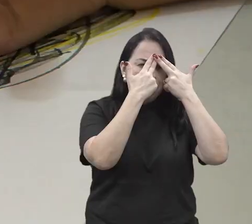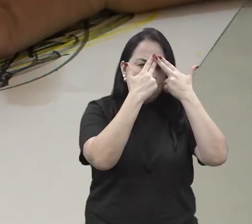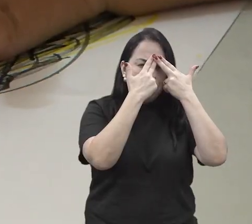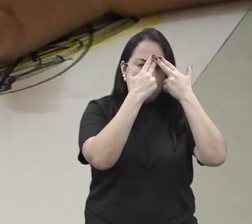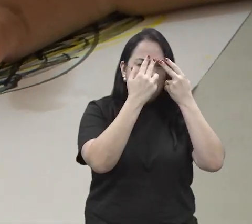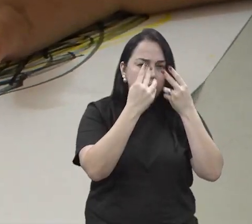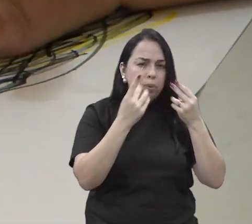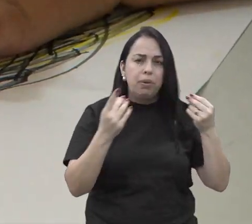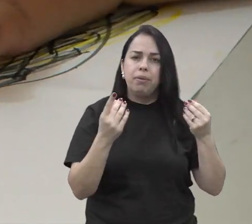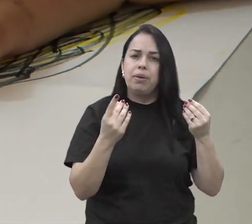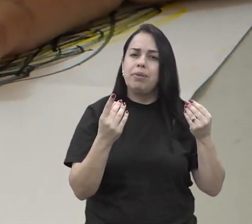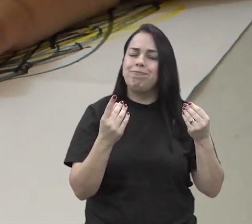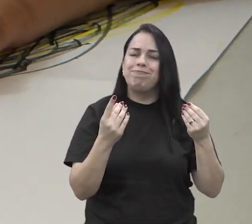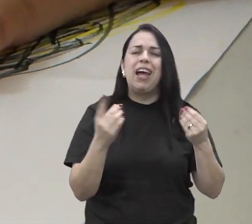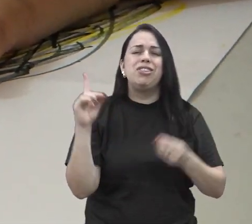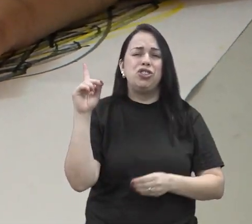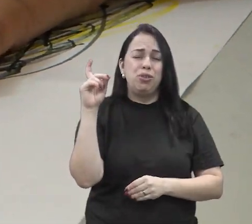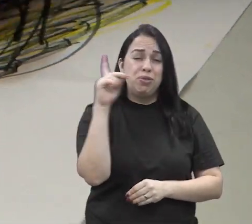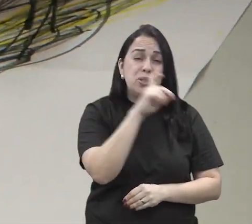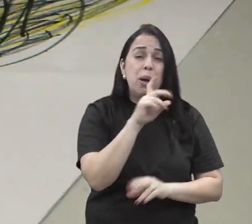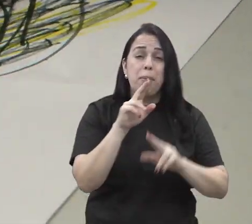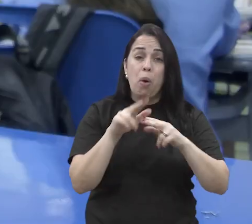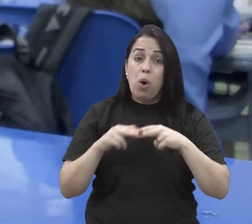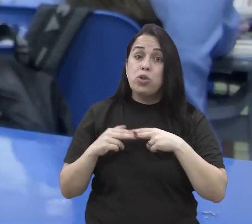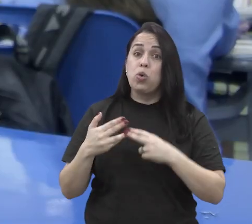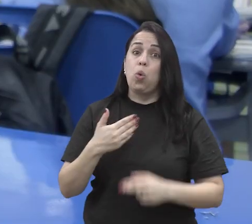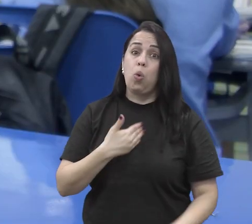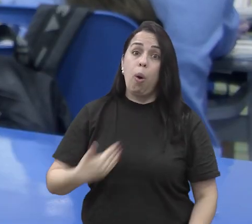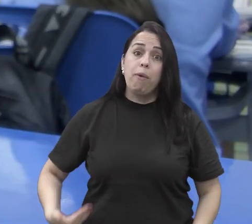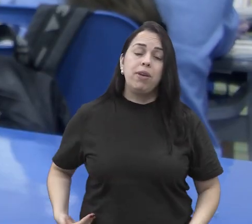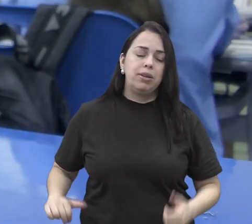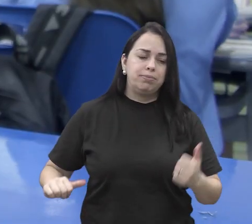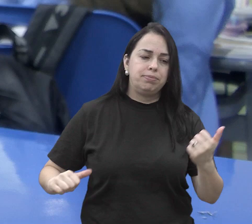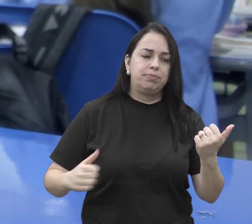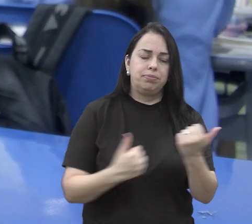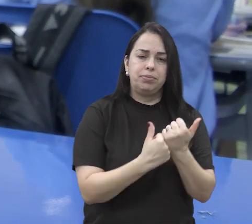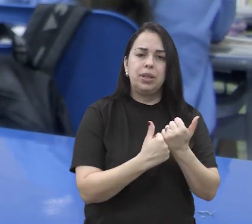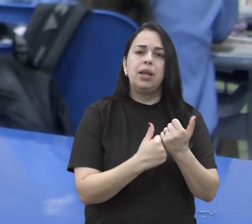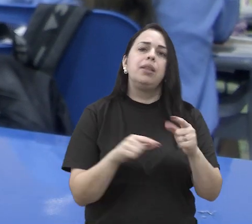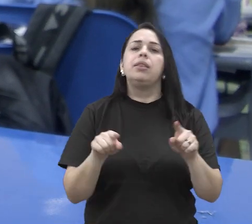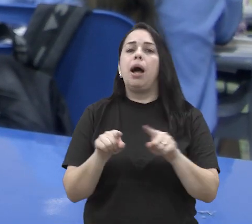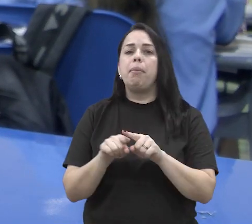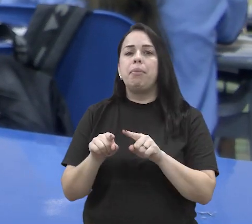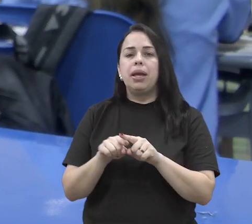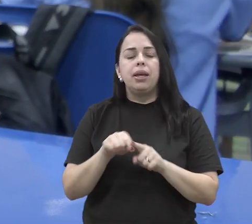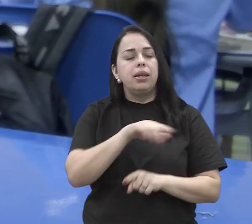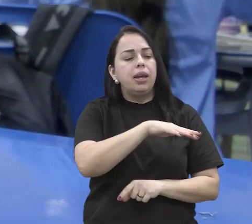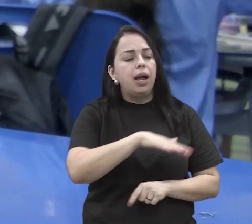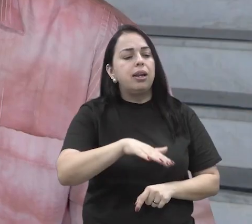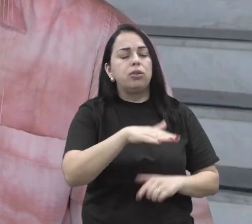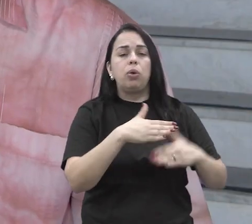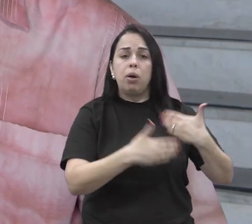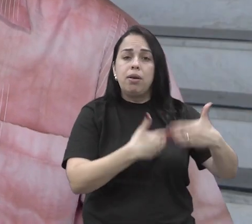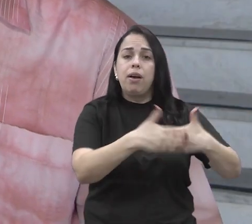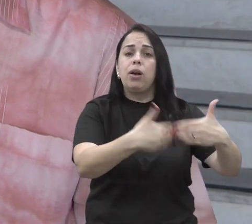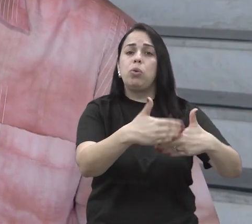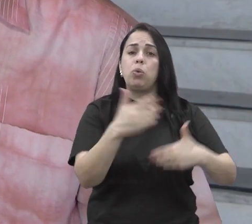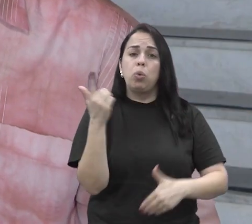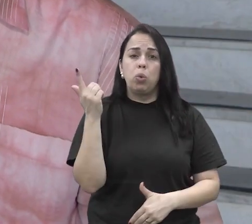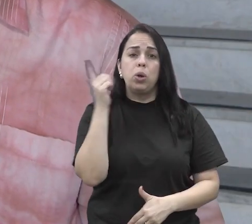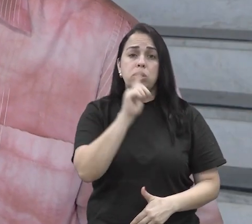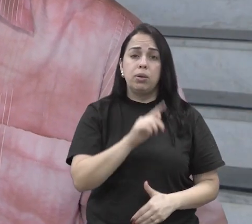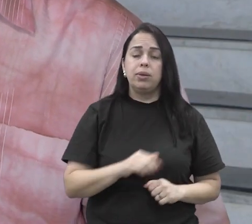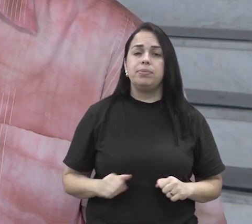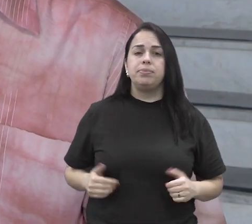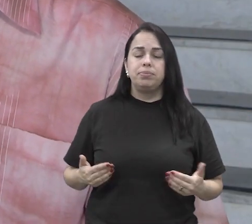fácil e que o amparo do poder público é essencial para que os órfãos do feminicídio possam seguir em frente. Primeiramente,